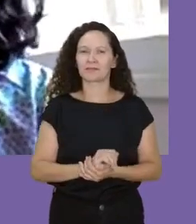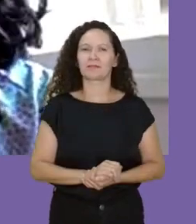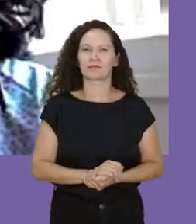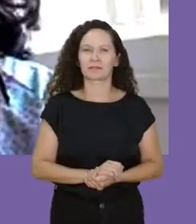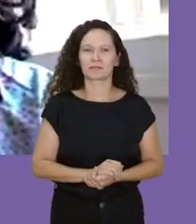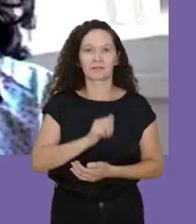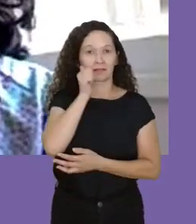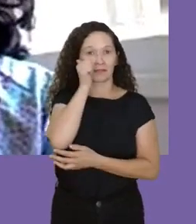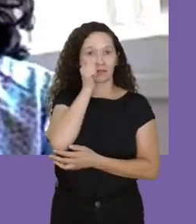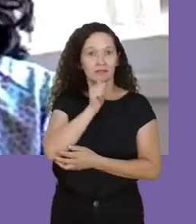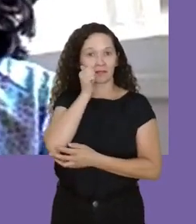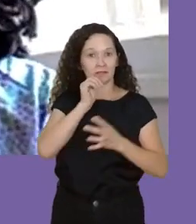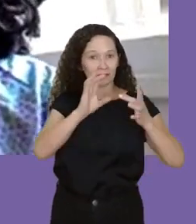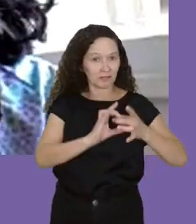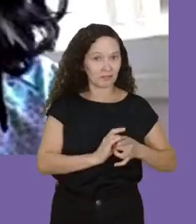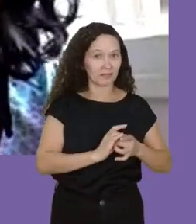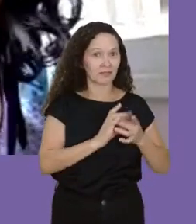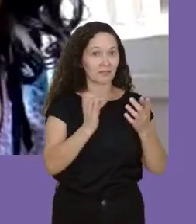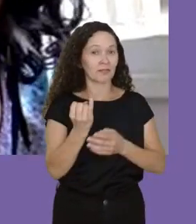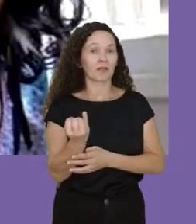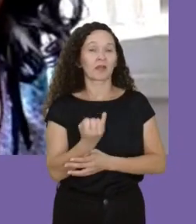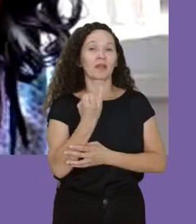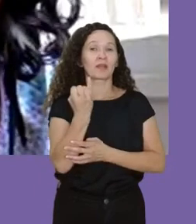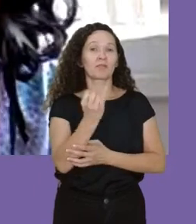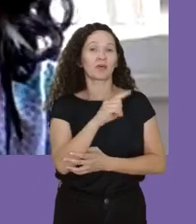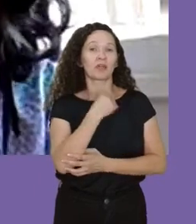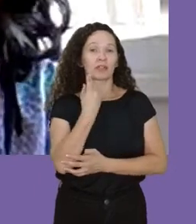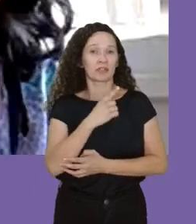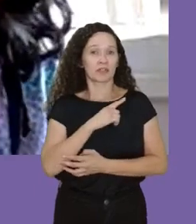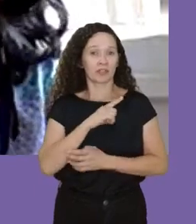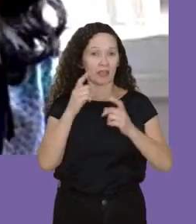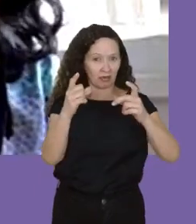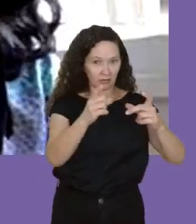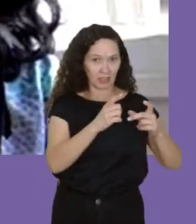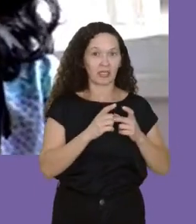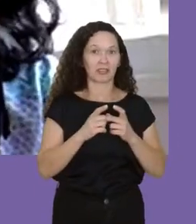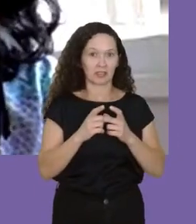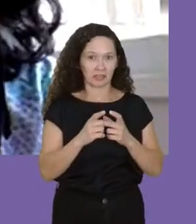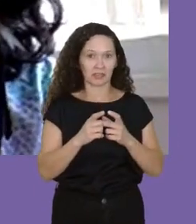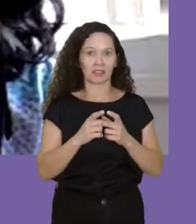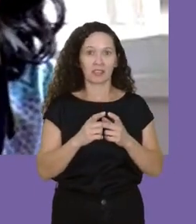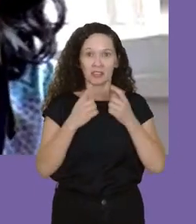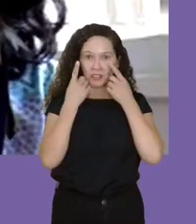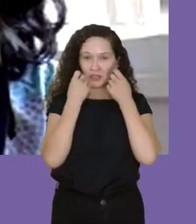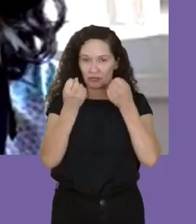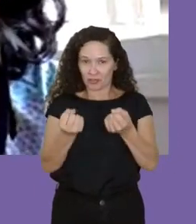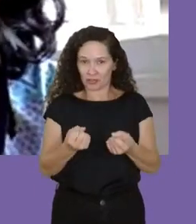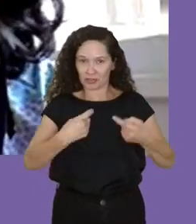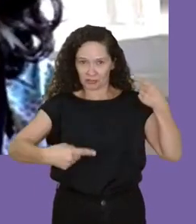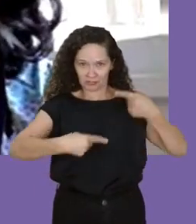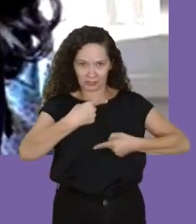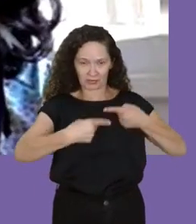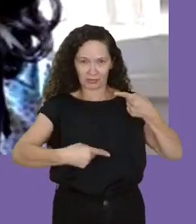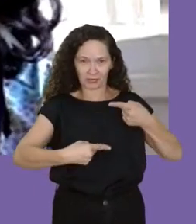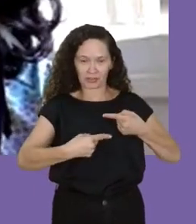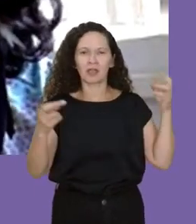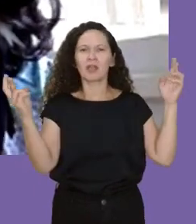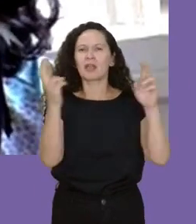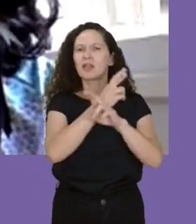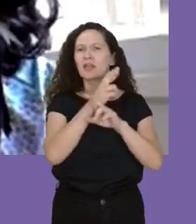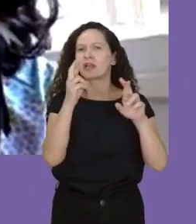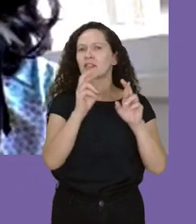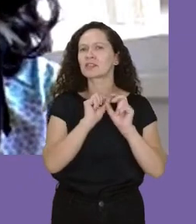das mulheres e da democracia, da importância da gente ter espaços, né, livres de violência política, com